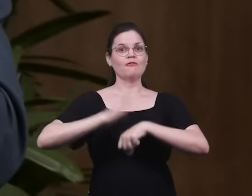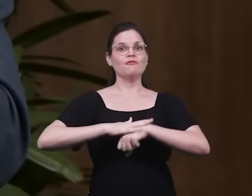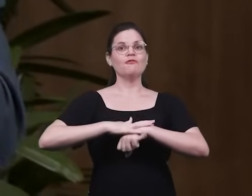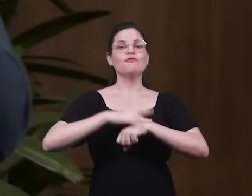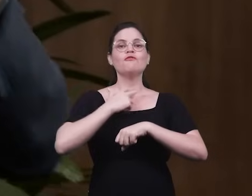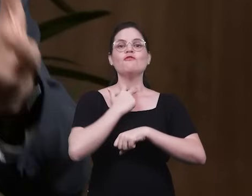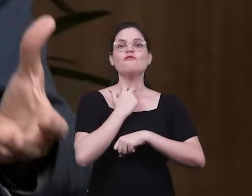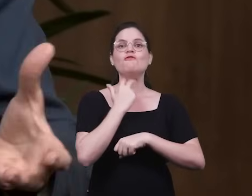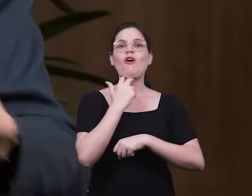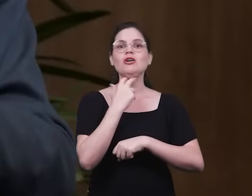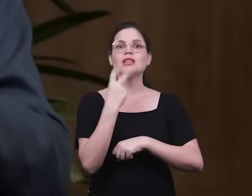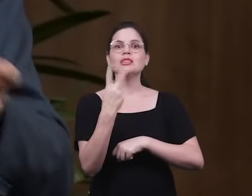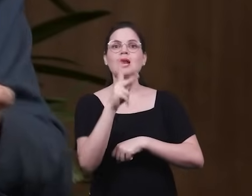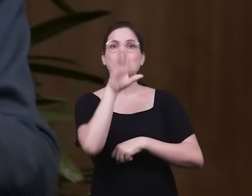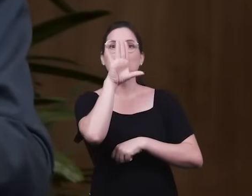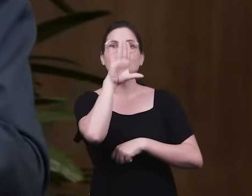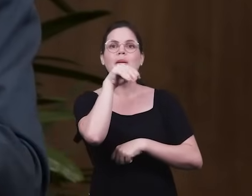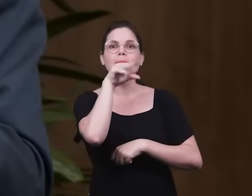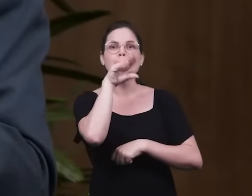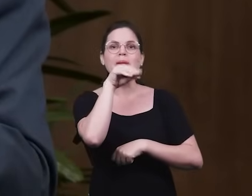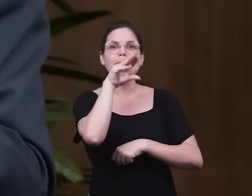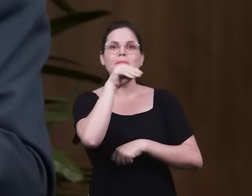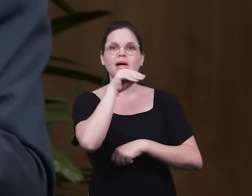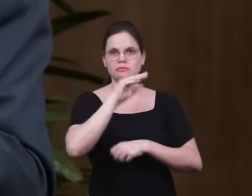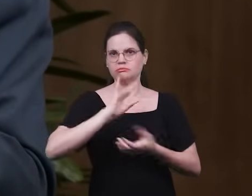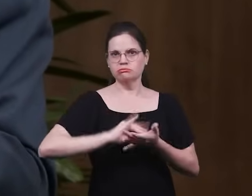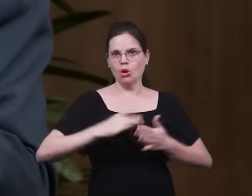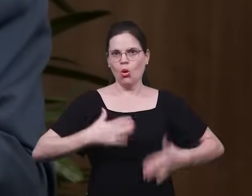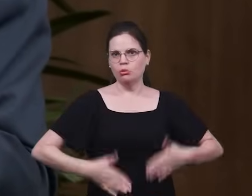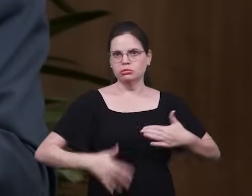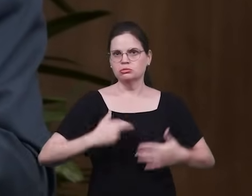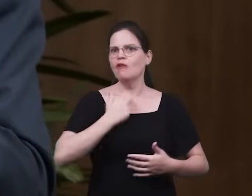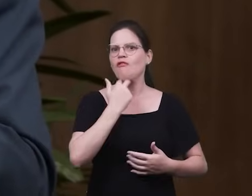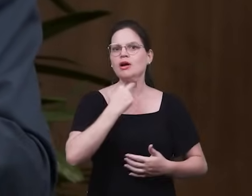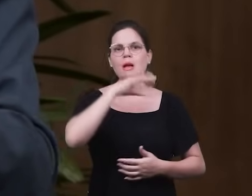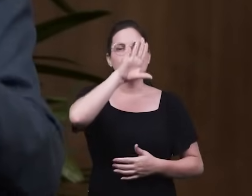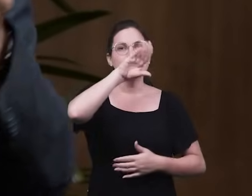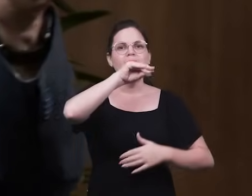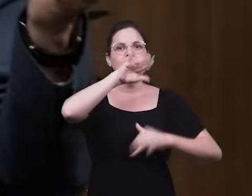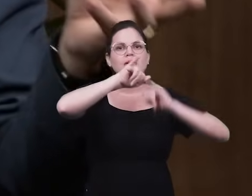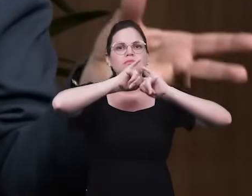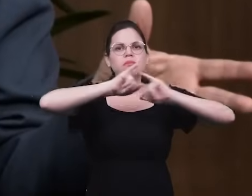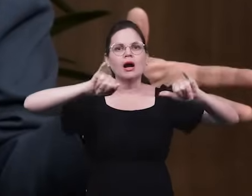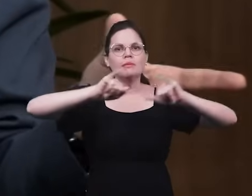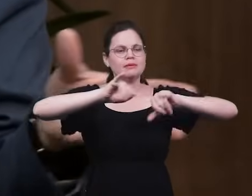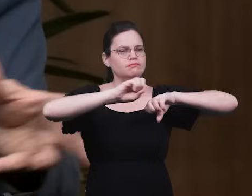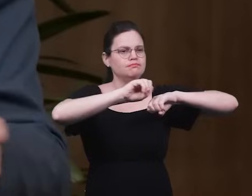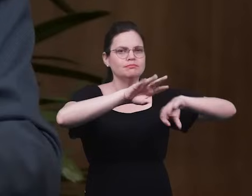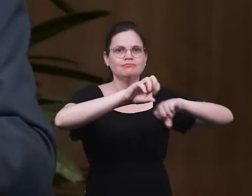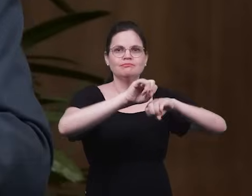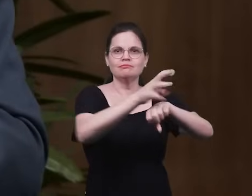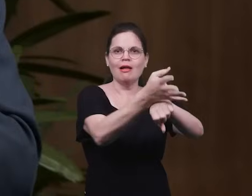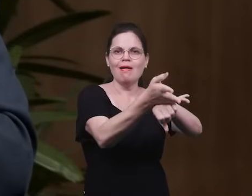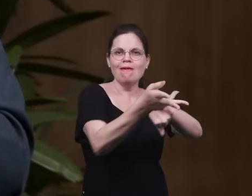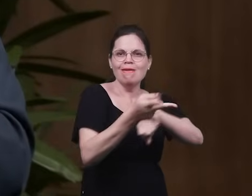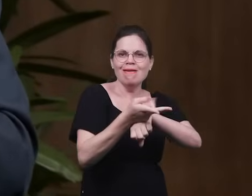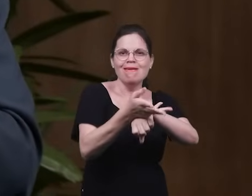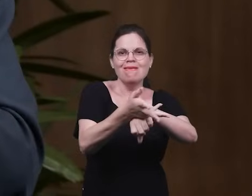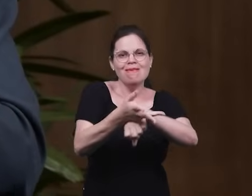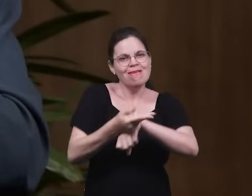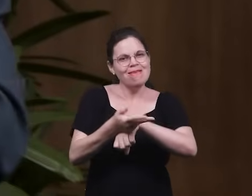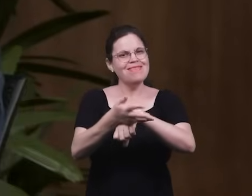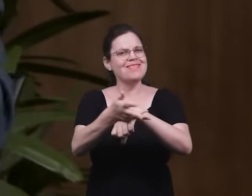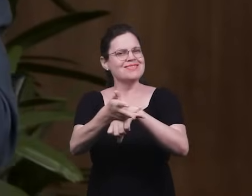voz fisicamente de forma literal que expressava que convencia que